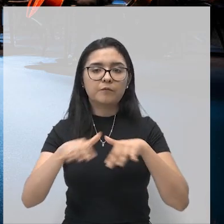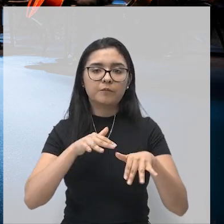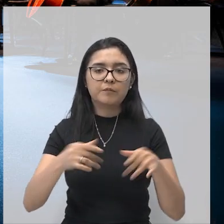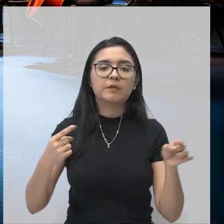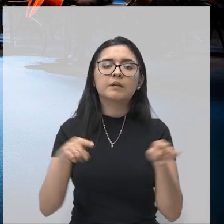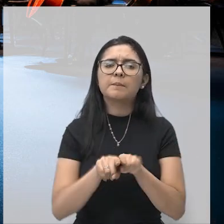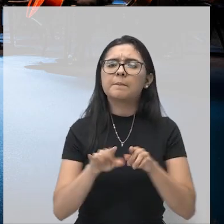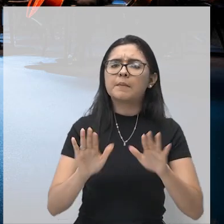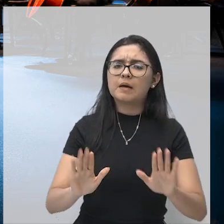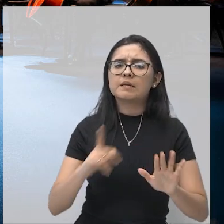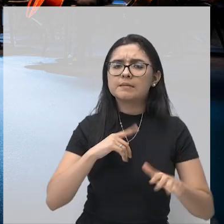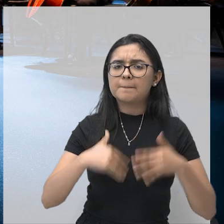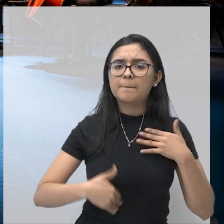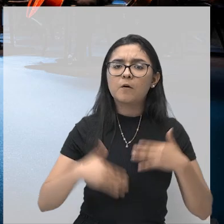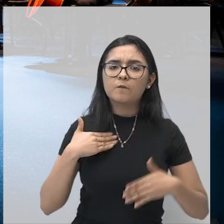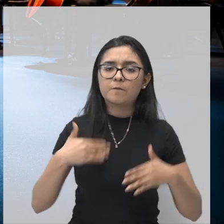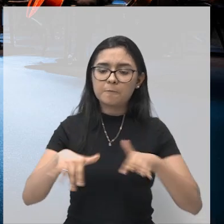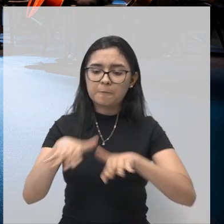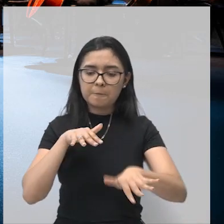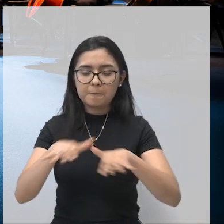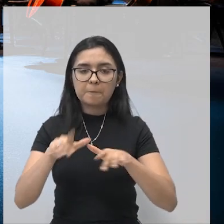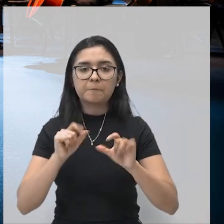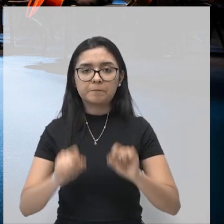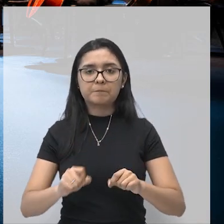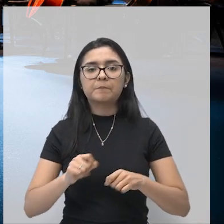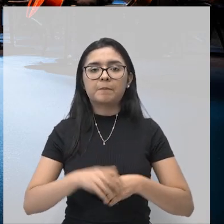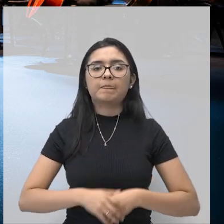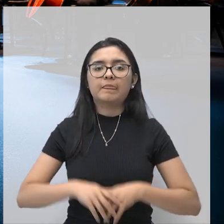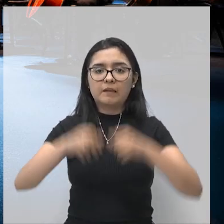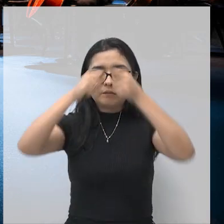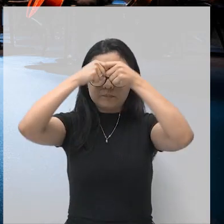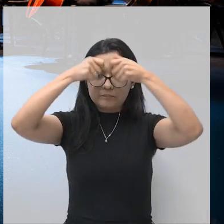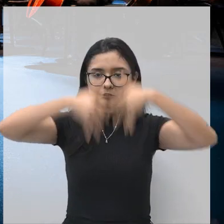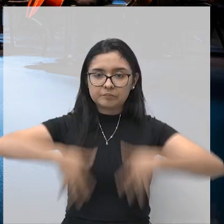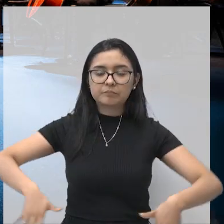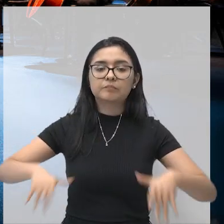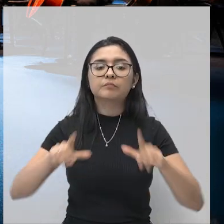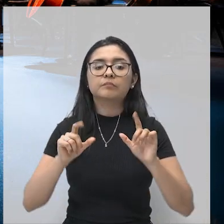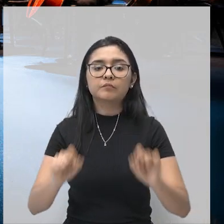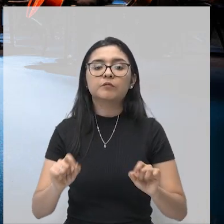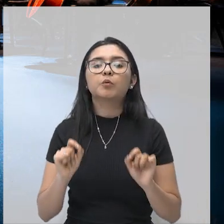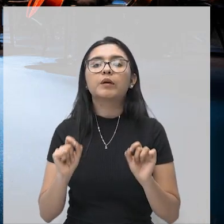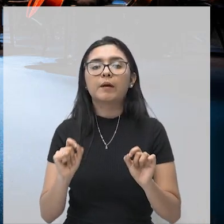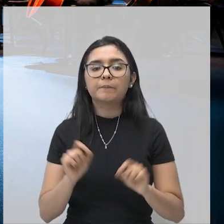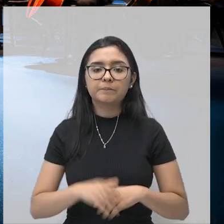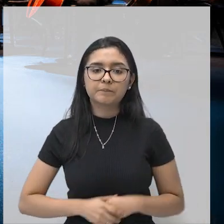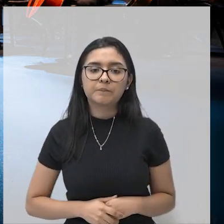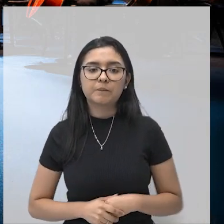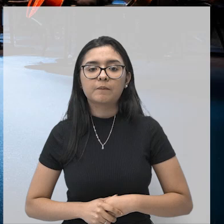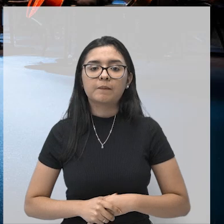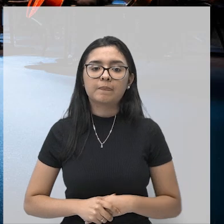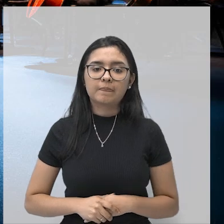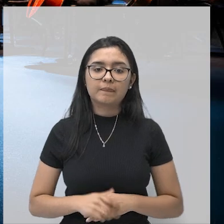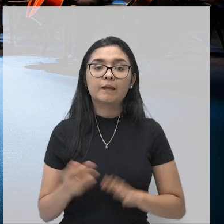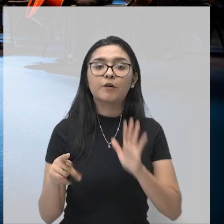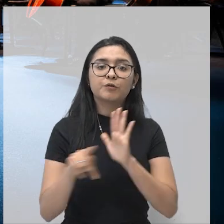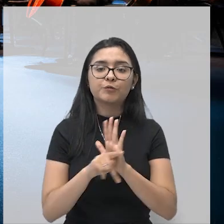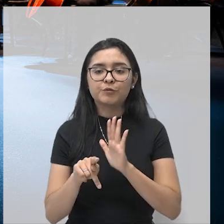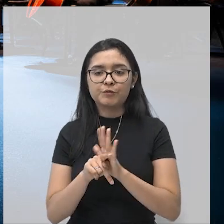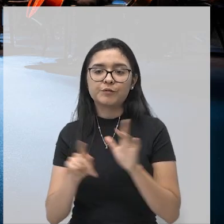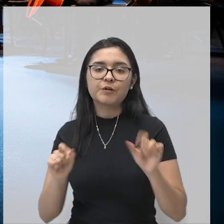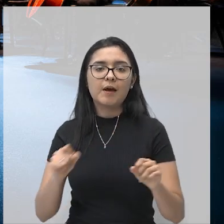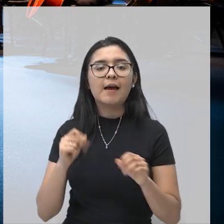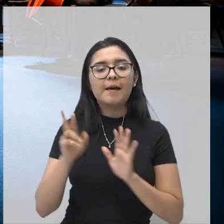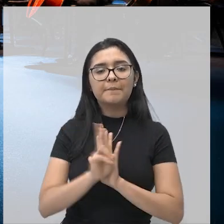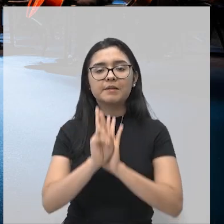E esses movimentos vão ser passados para determinados atuantes, que são justamente os músicos dessa